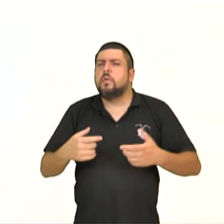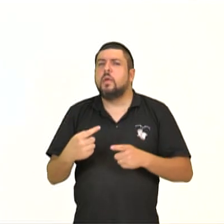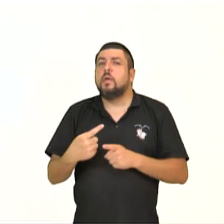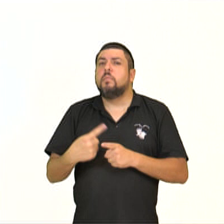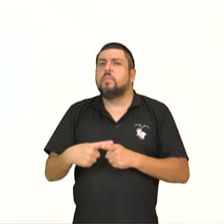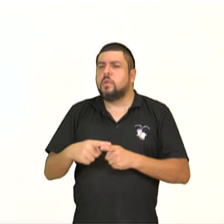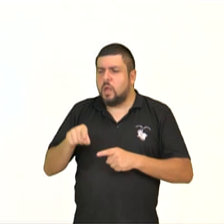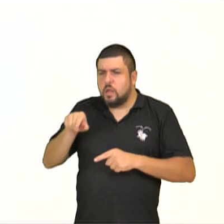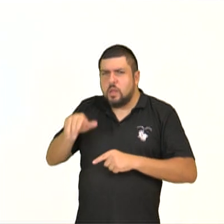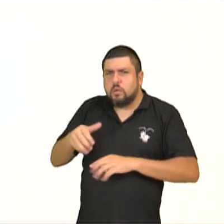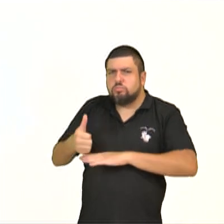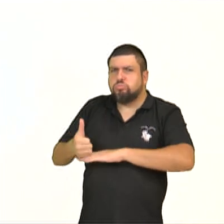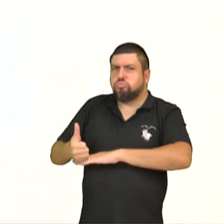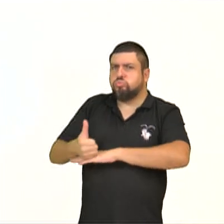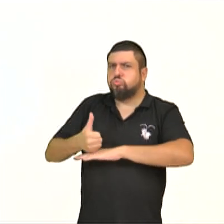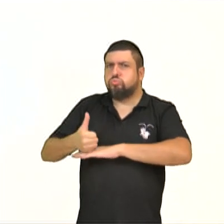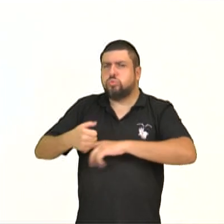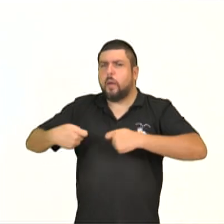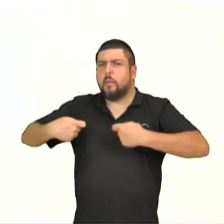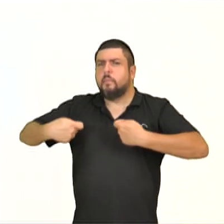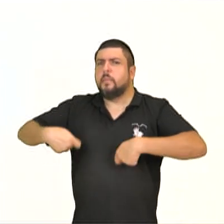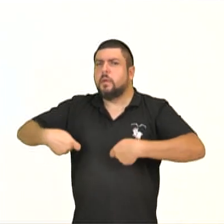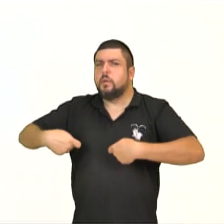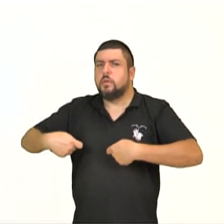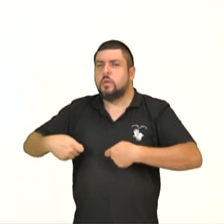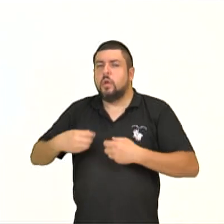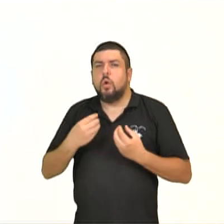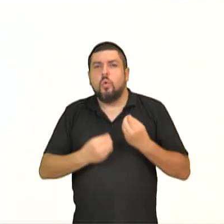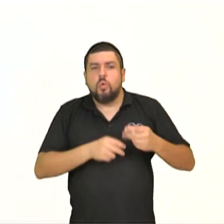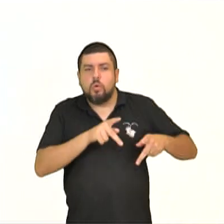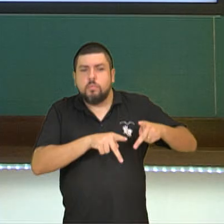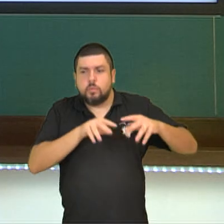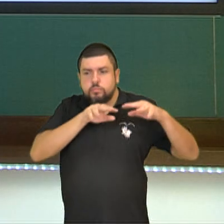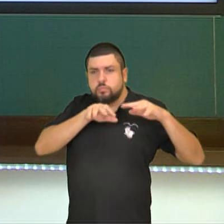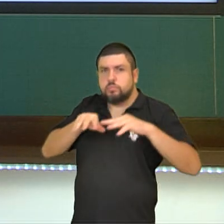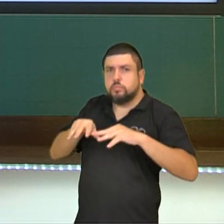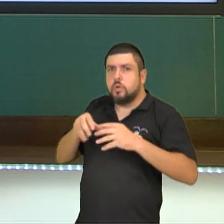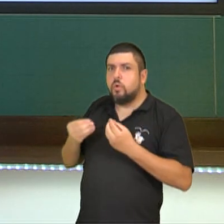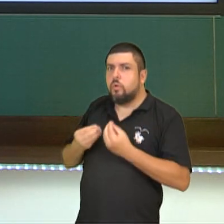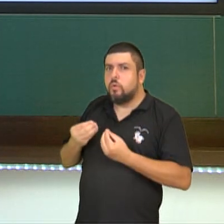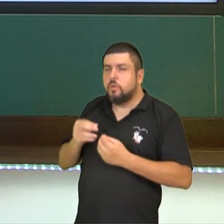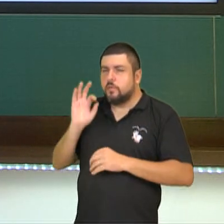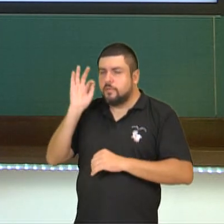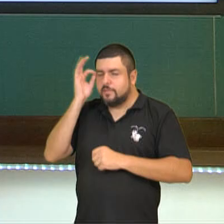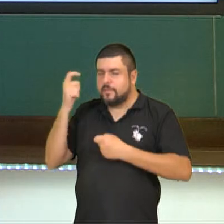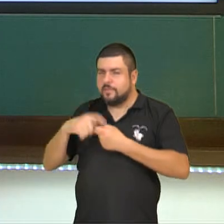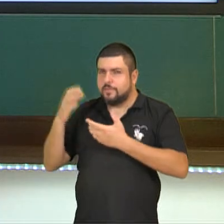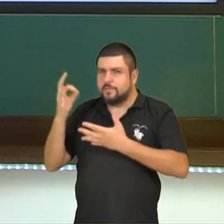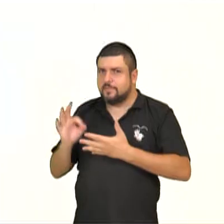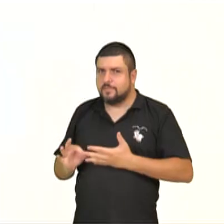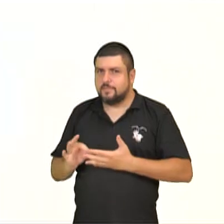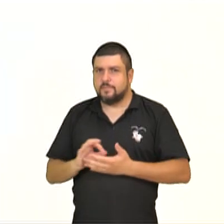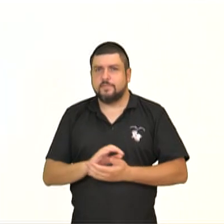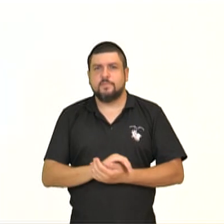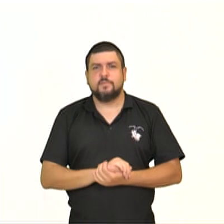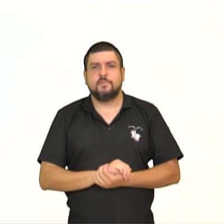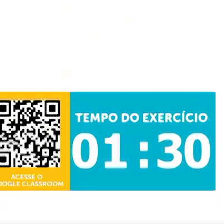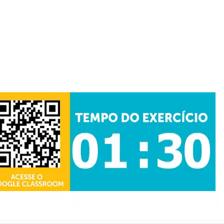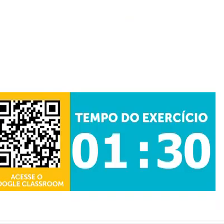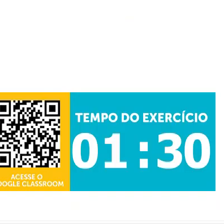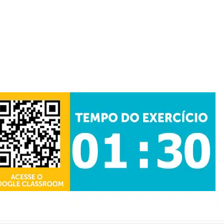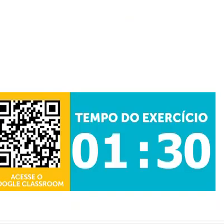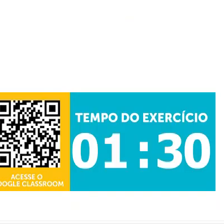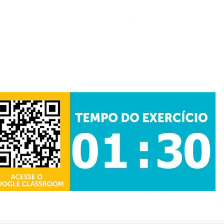precisavam ser tão poderosos e como outros povos reconheciam essa força. Daqui a pouquinho nós voltamos para corrigir juntos.